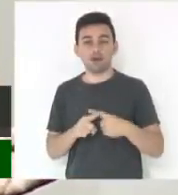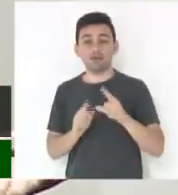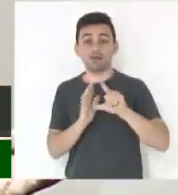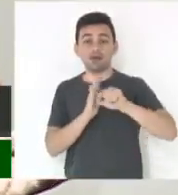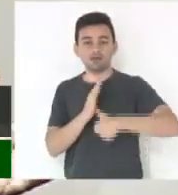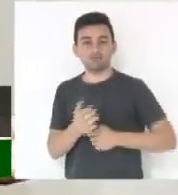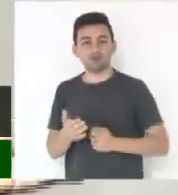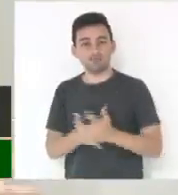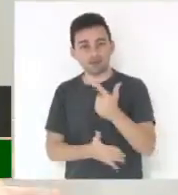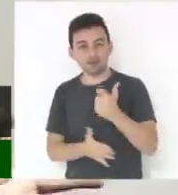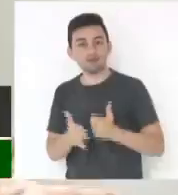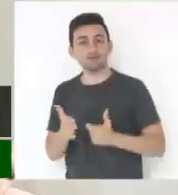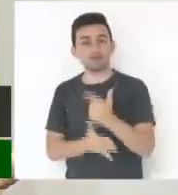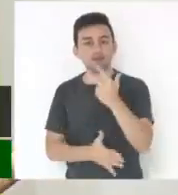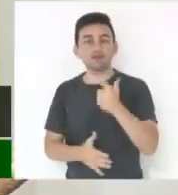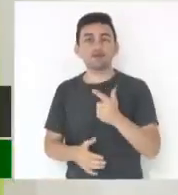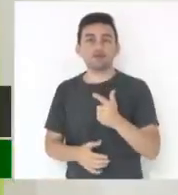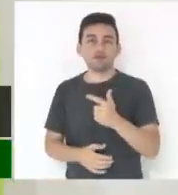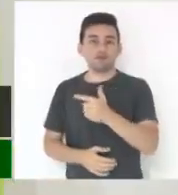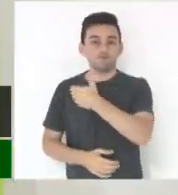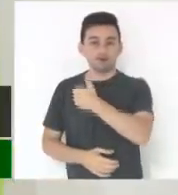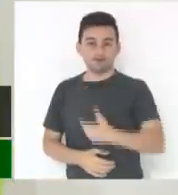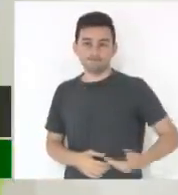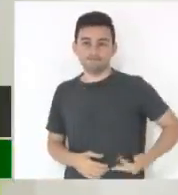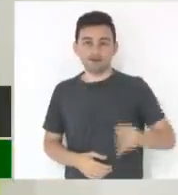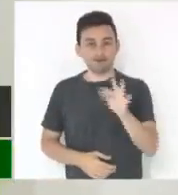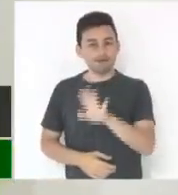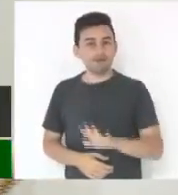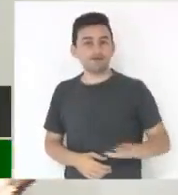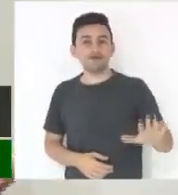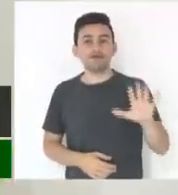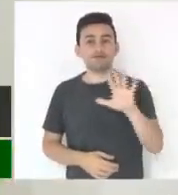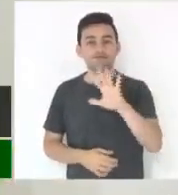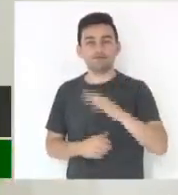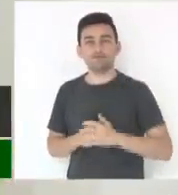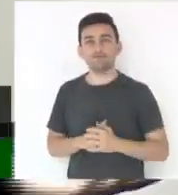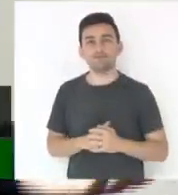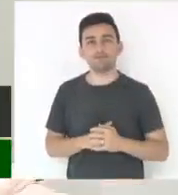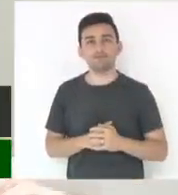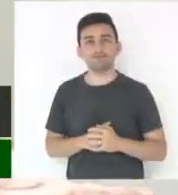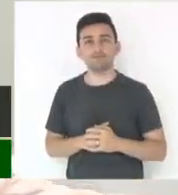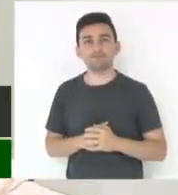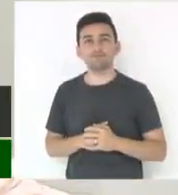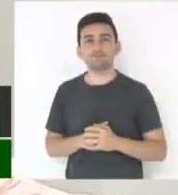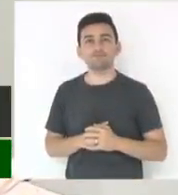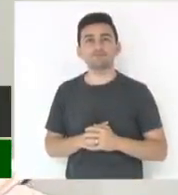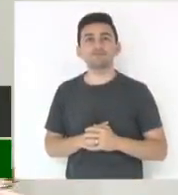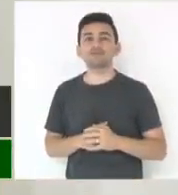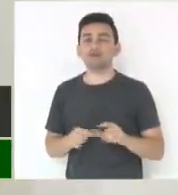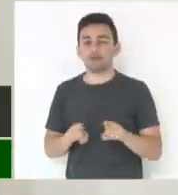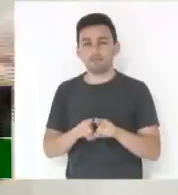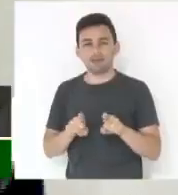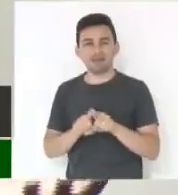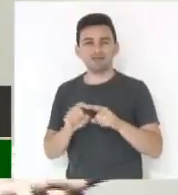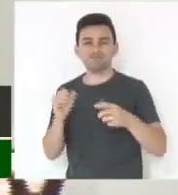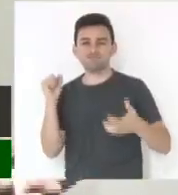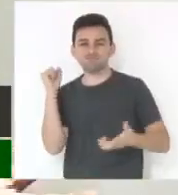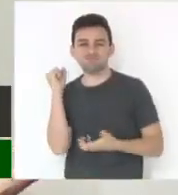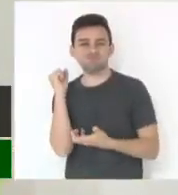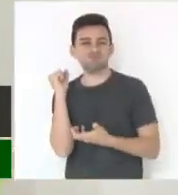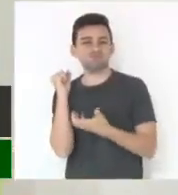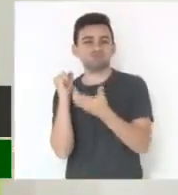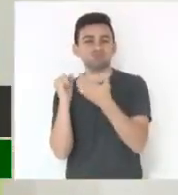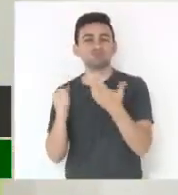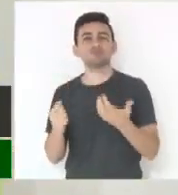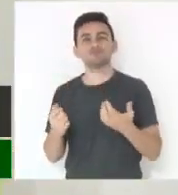pagamentos do governo federal, provavelmente, e da burocracia para desfazer um